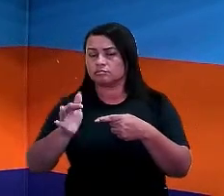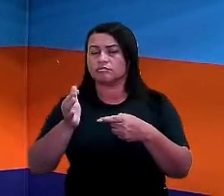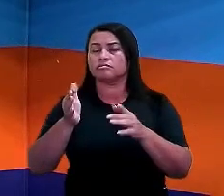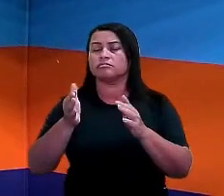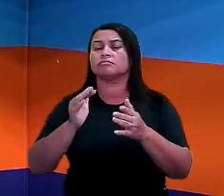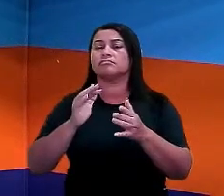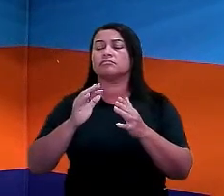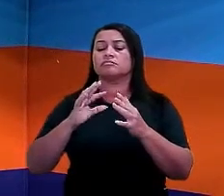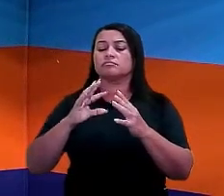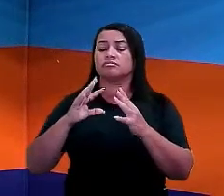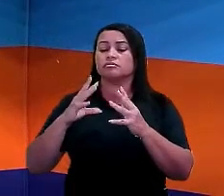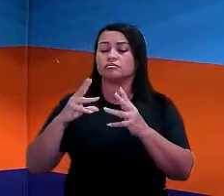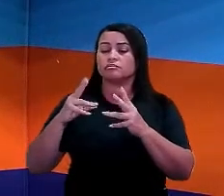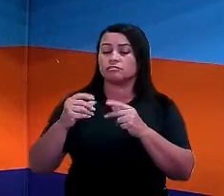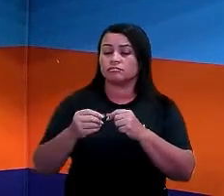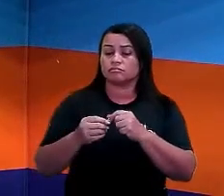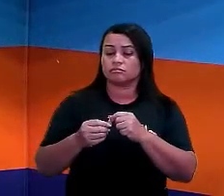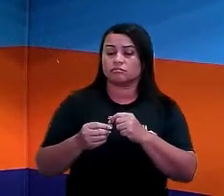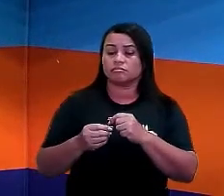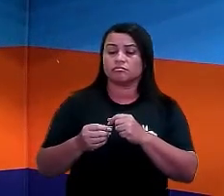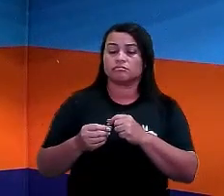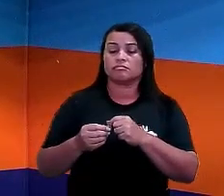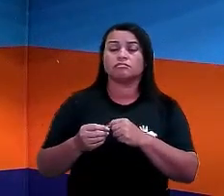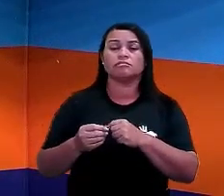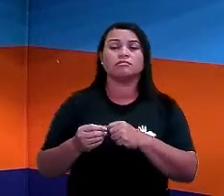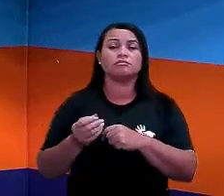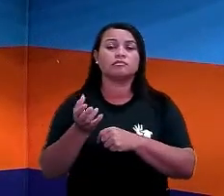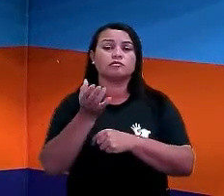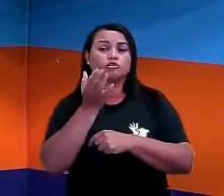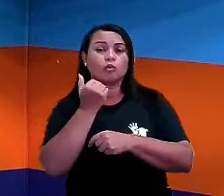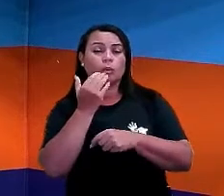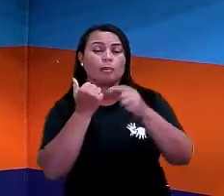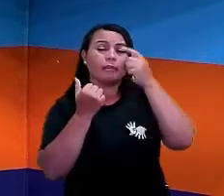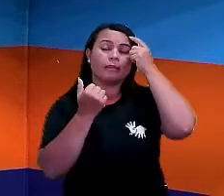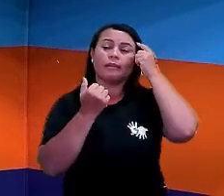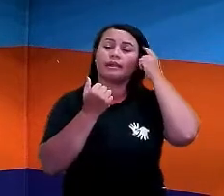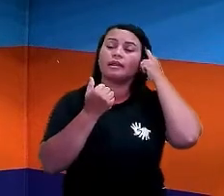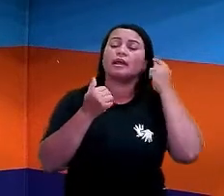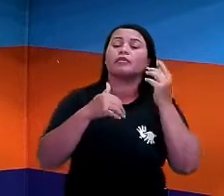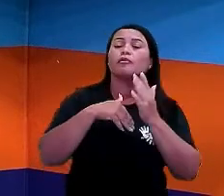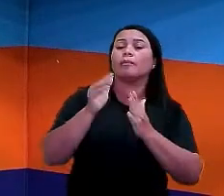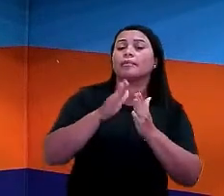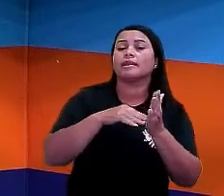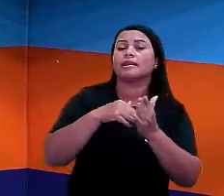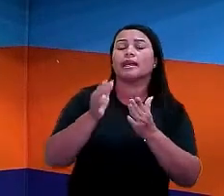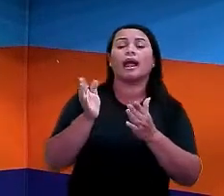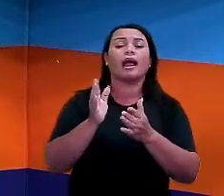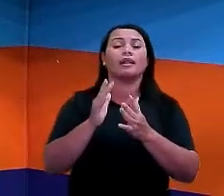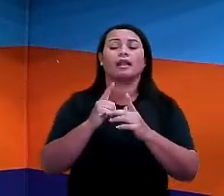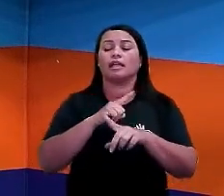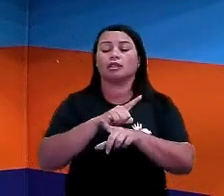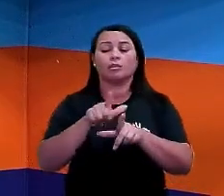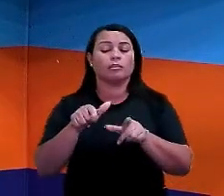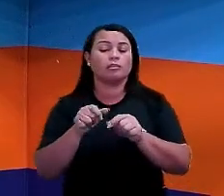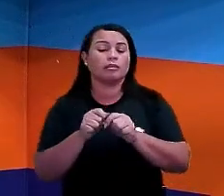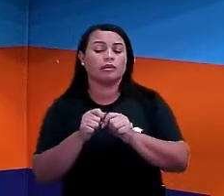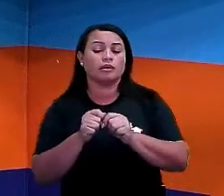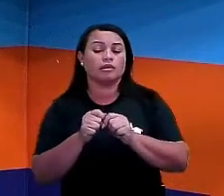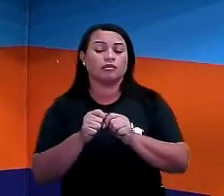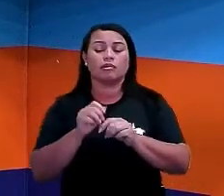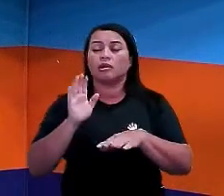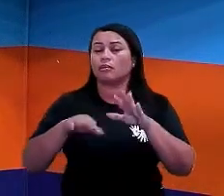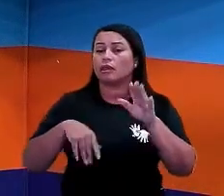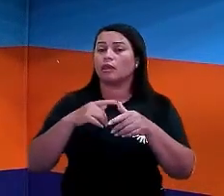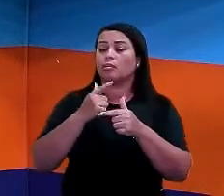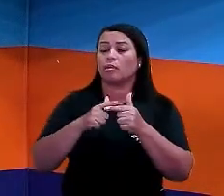do todo. Ou seja, a parte que foi comida, a parte que foi pintada, a parte que sumiu, depende do